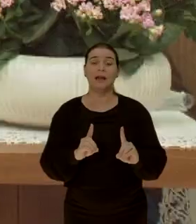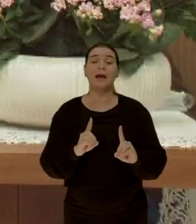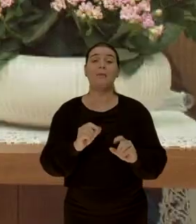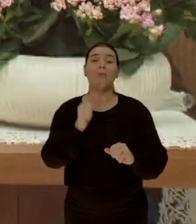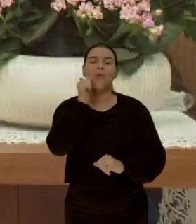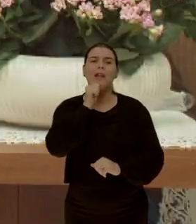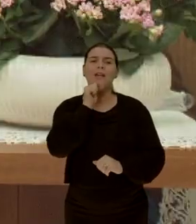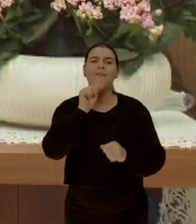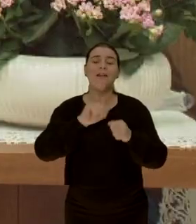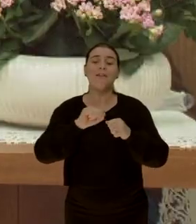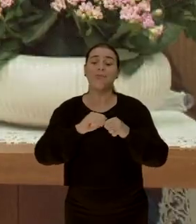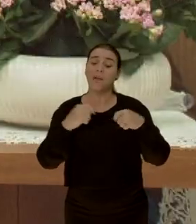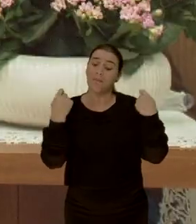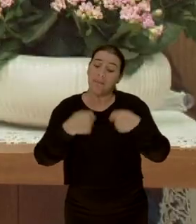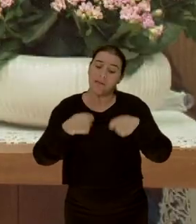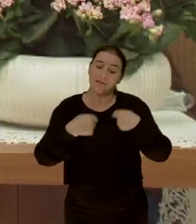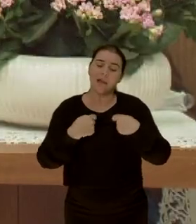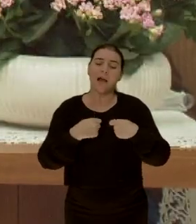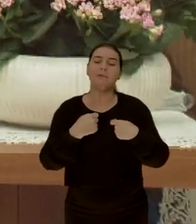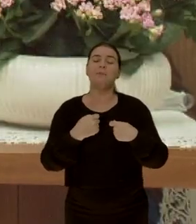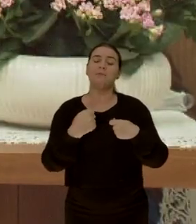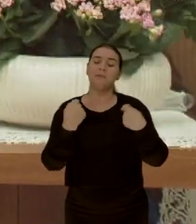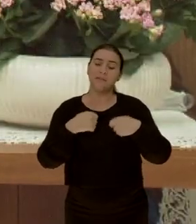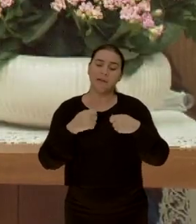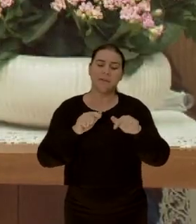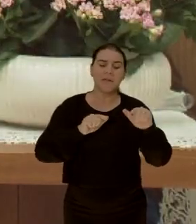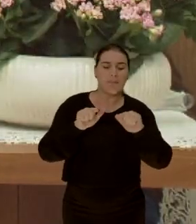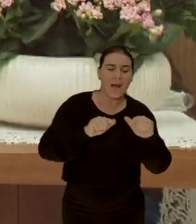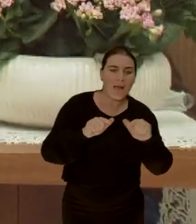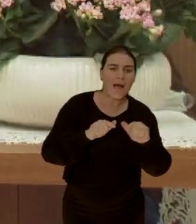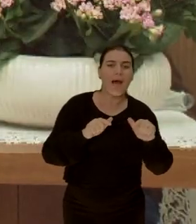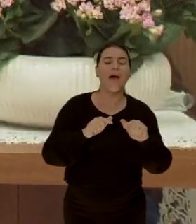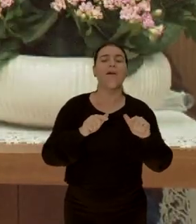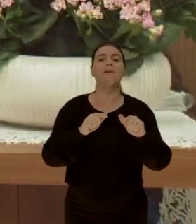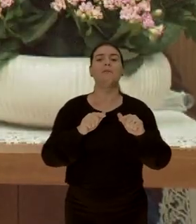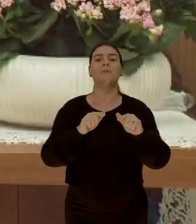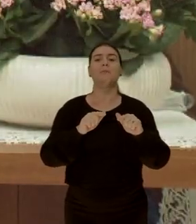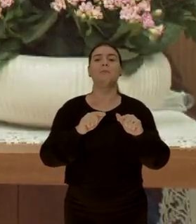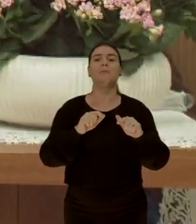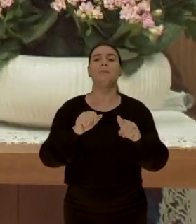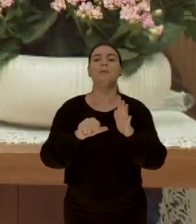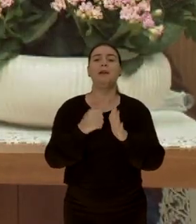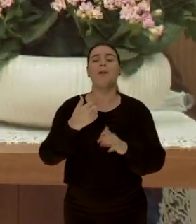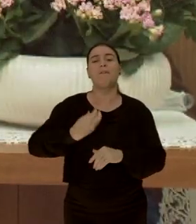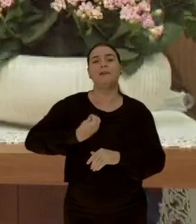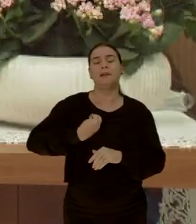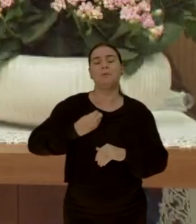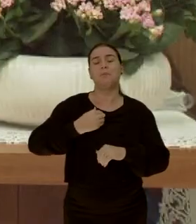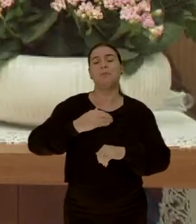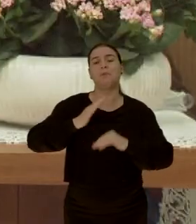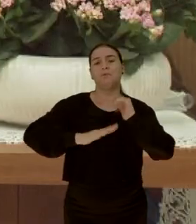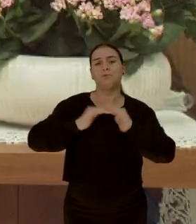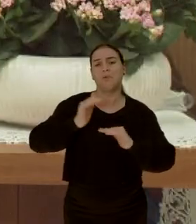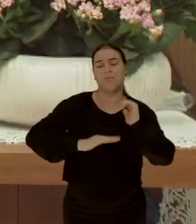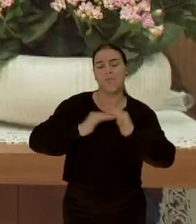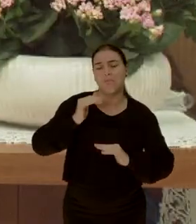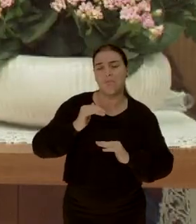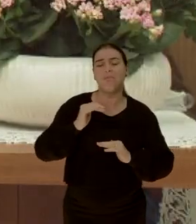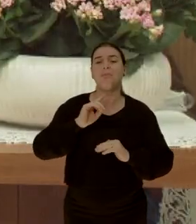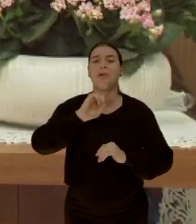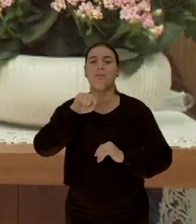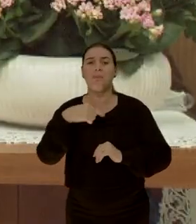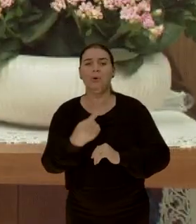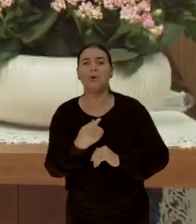necessidade. Não tinha como sustentar a família. Então, são os fatos, são os momentos que a